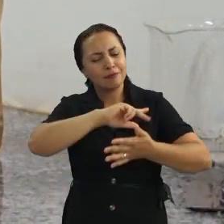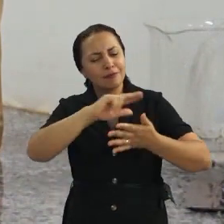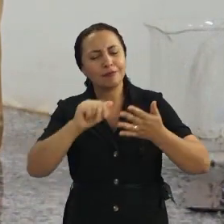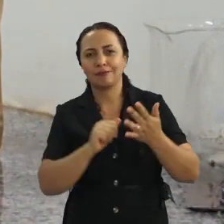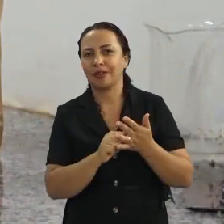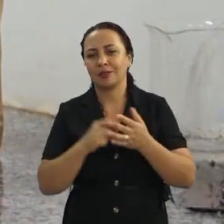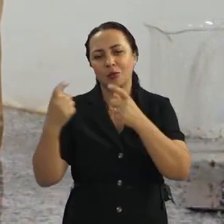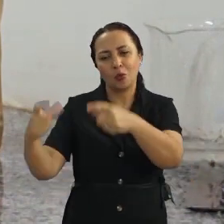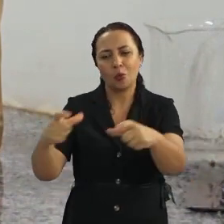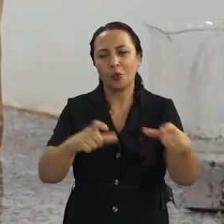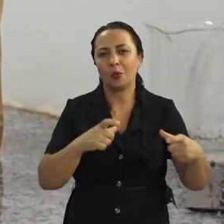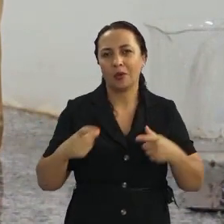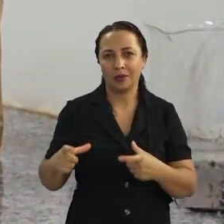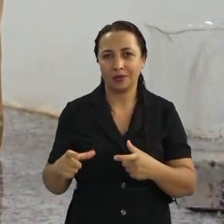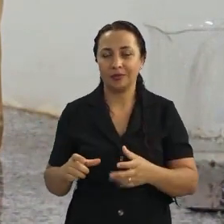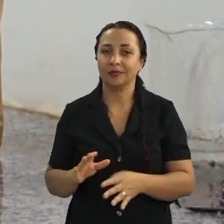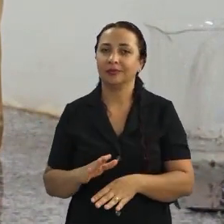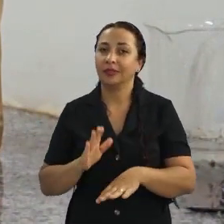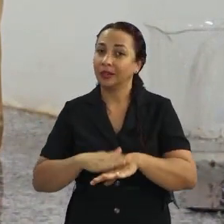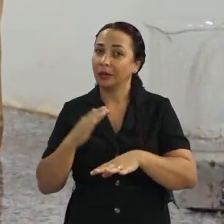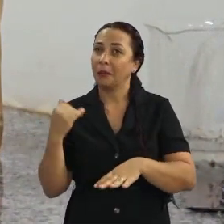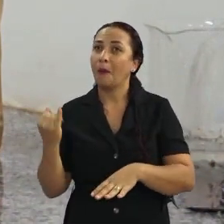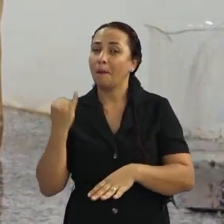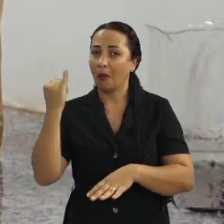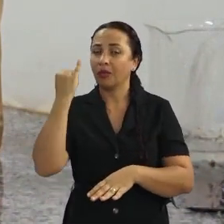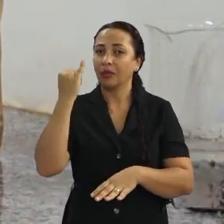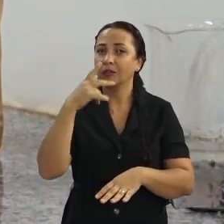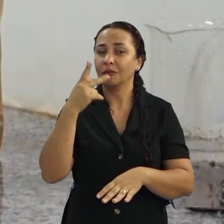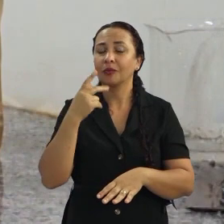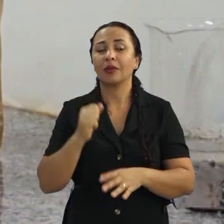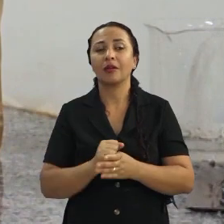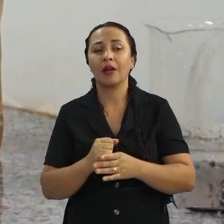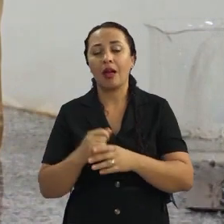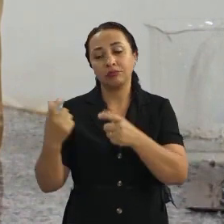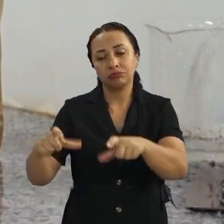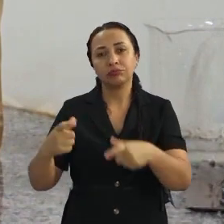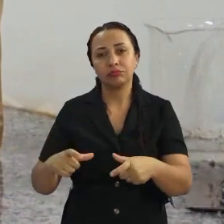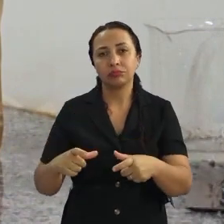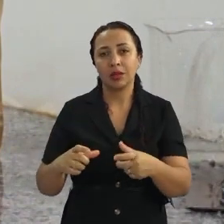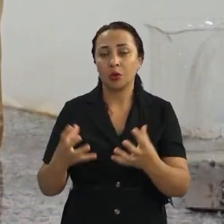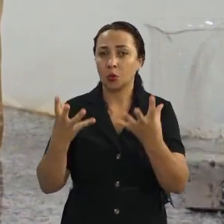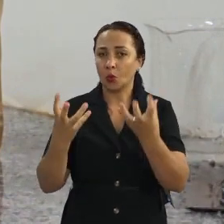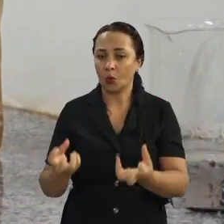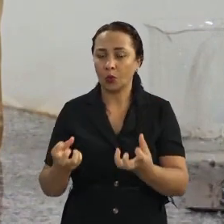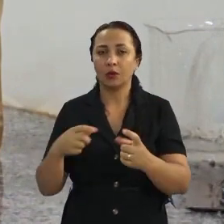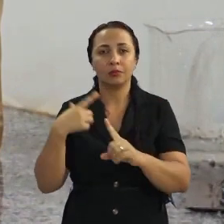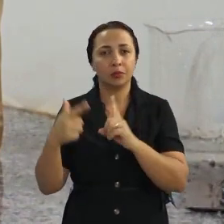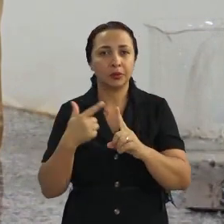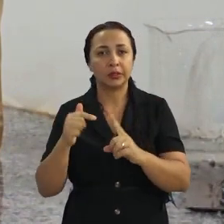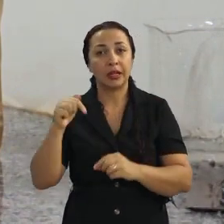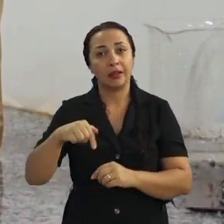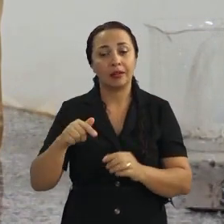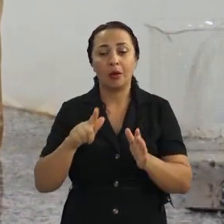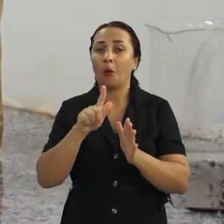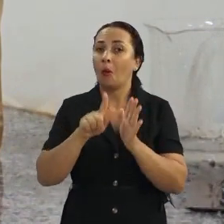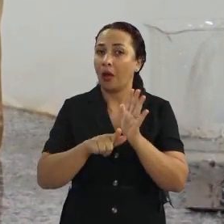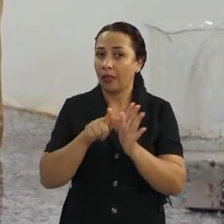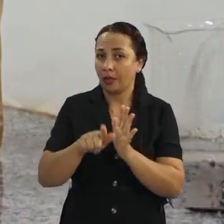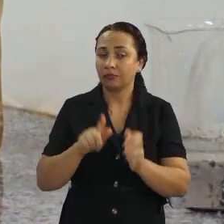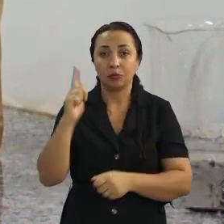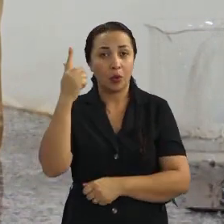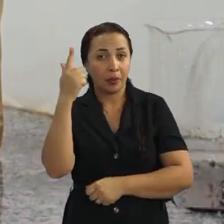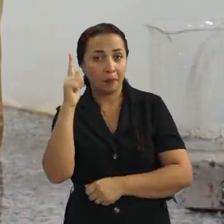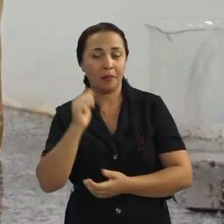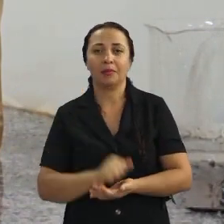a participação de vários territórios É principalmente o território do Sertão produtivo aqui de